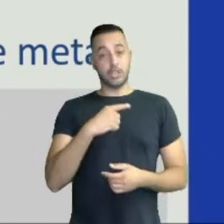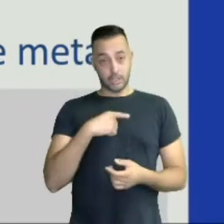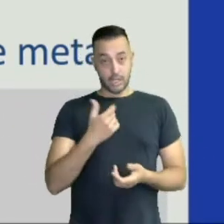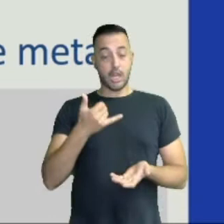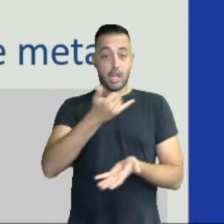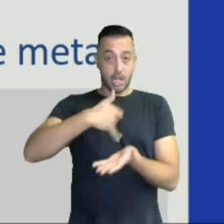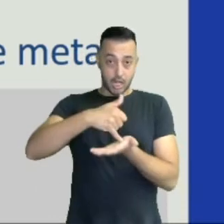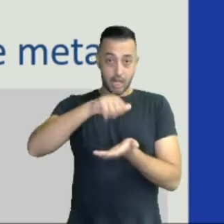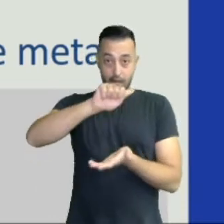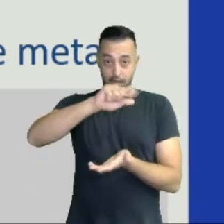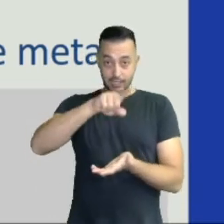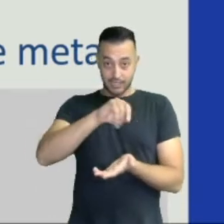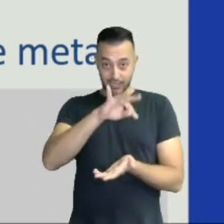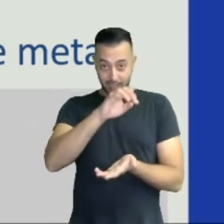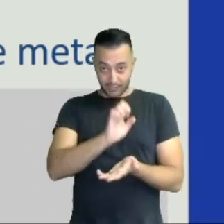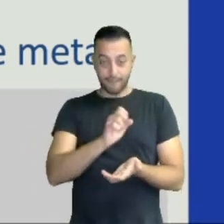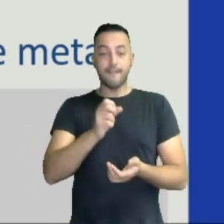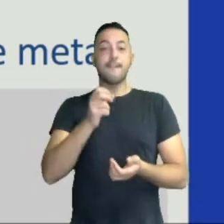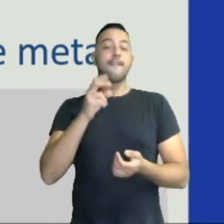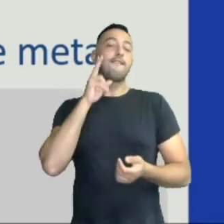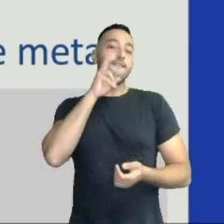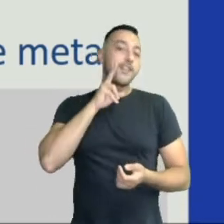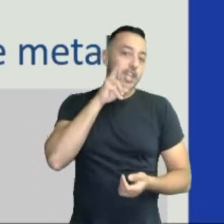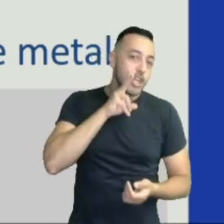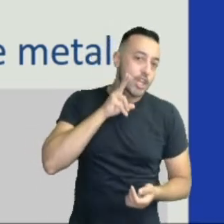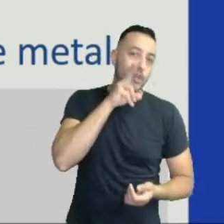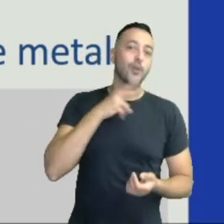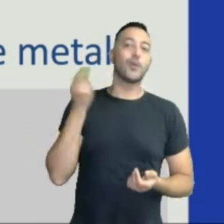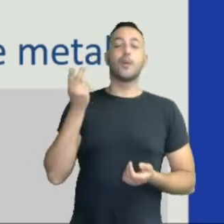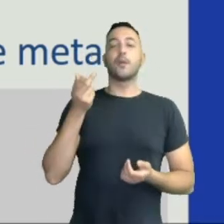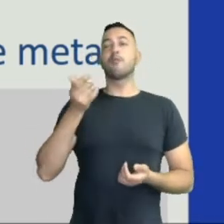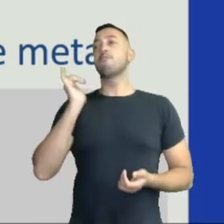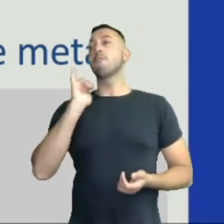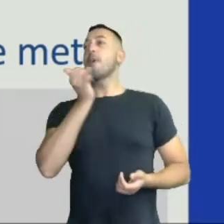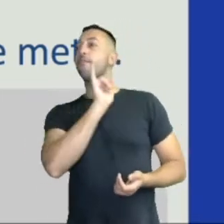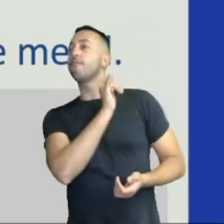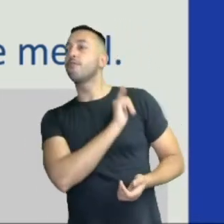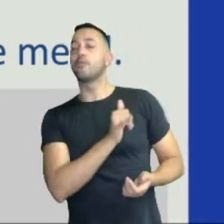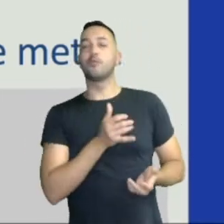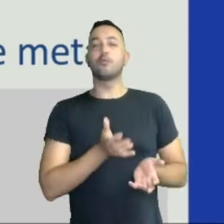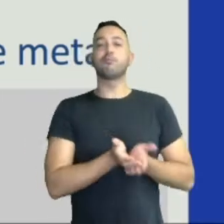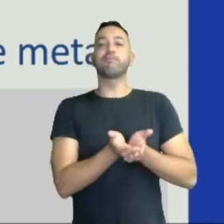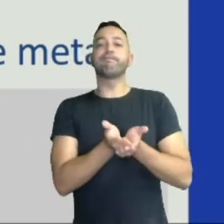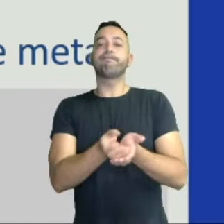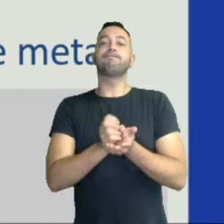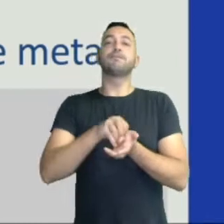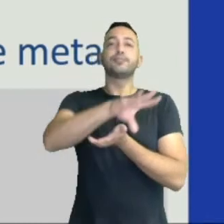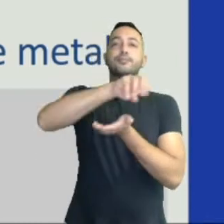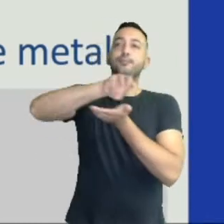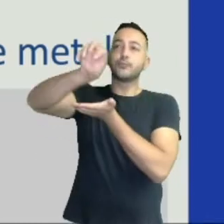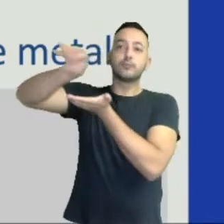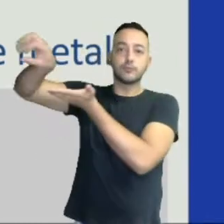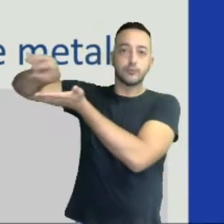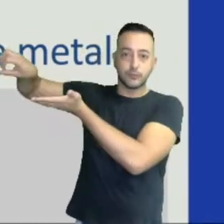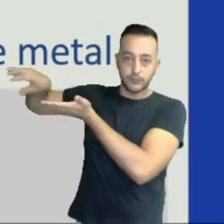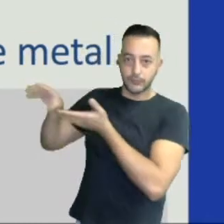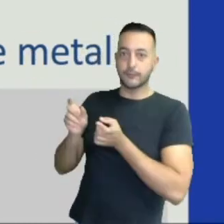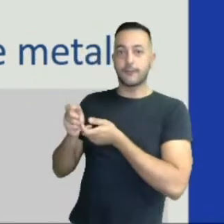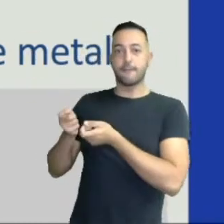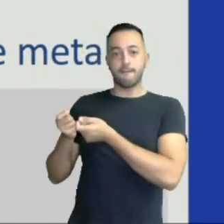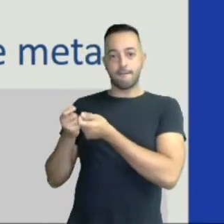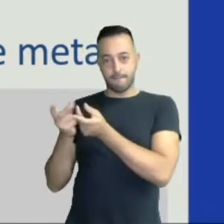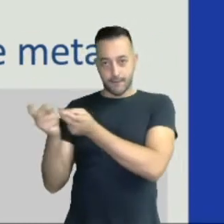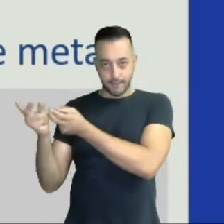azeite, vinho e perfume em ânforas para toda a Península Balcânica. Além dos artigos de cerâmica,